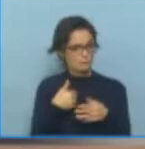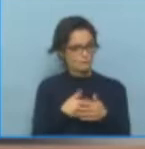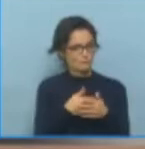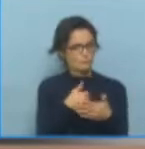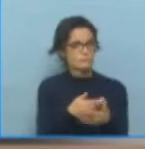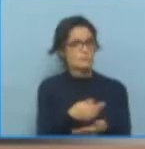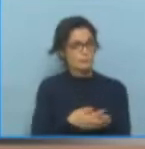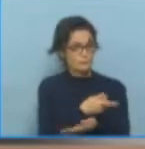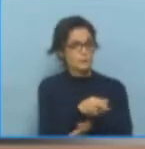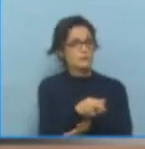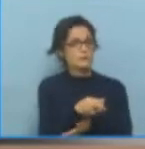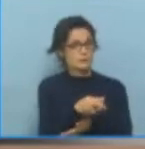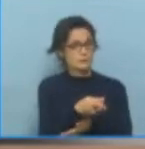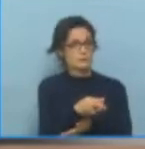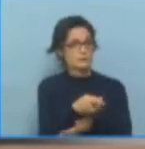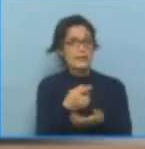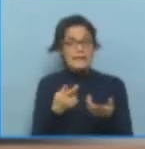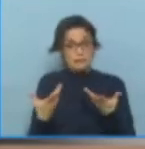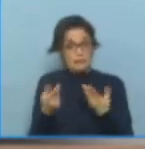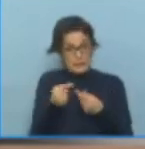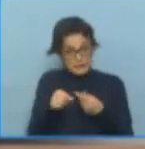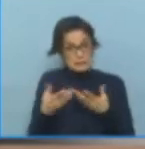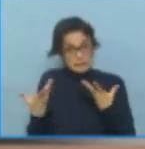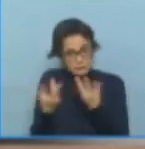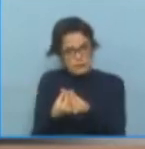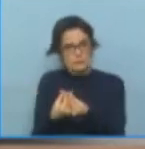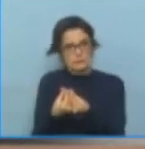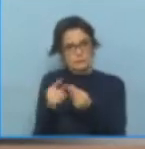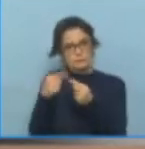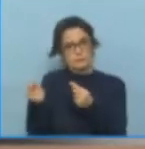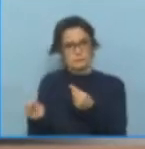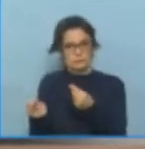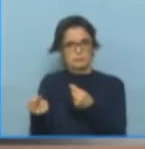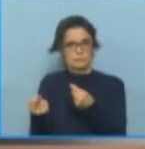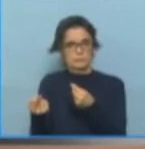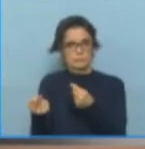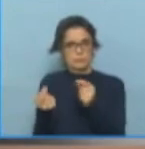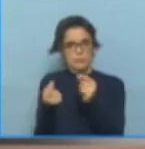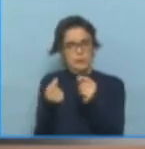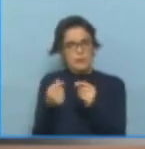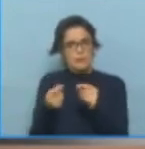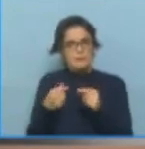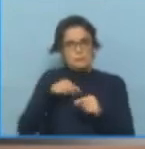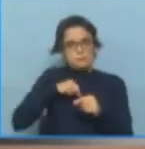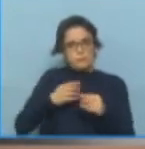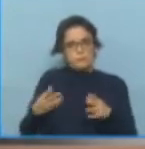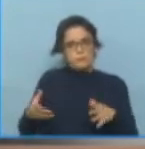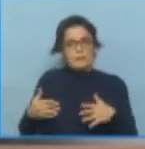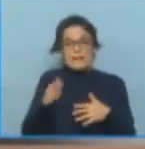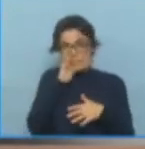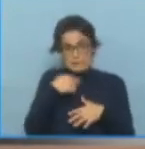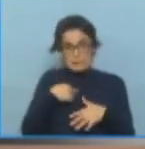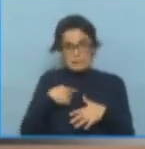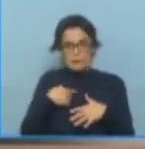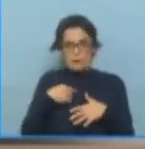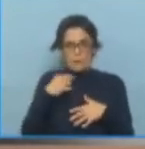nos aproxima muito mais, no fundo, da própria pessoa, porque eu, ao confrontar-me com a minha própria fragilidade, torna-me muito